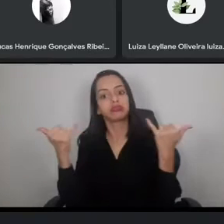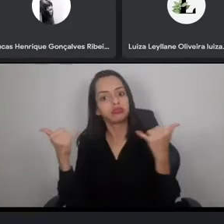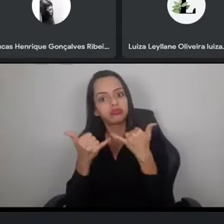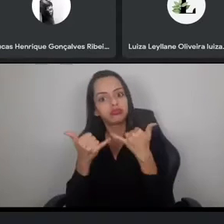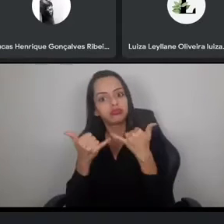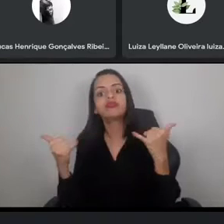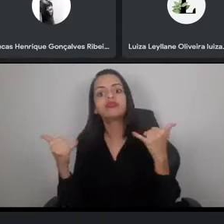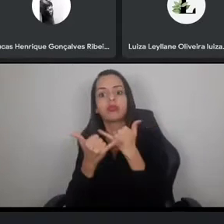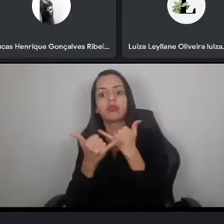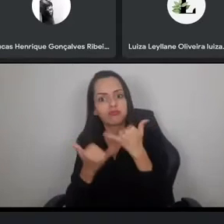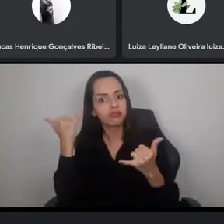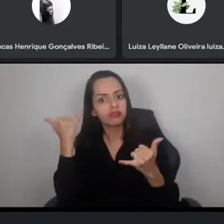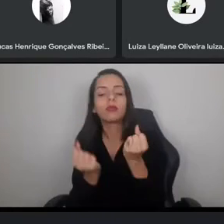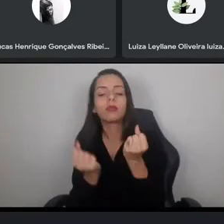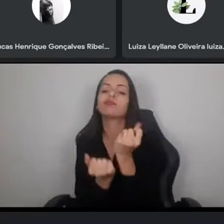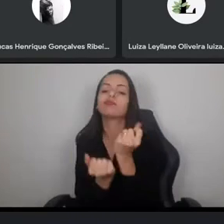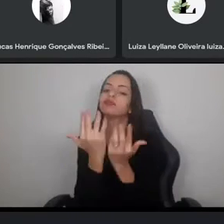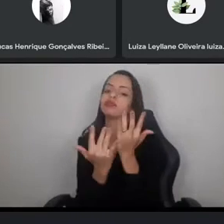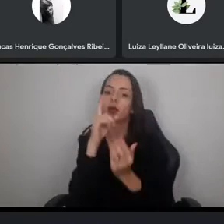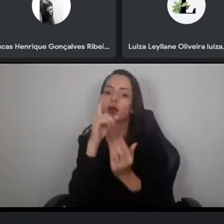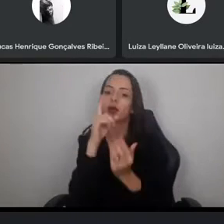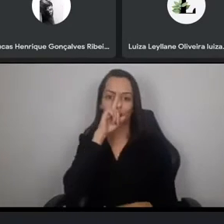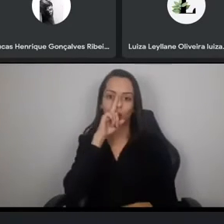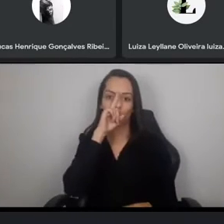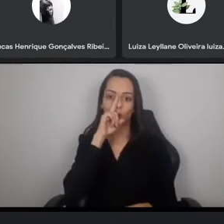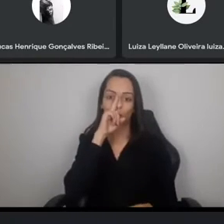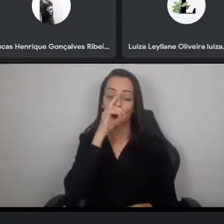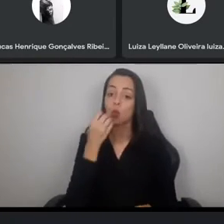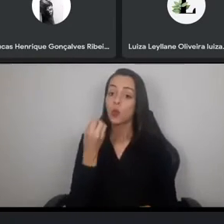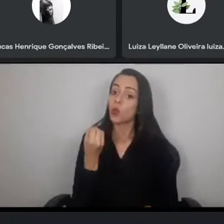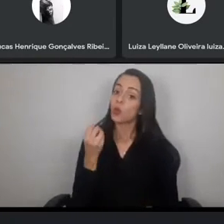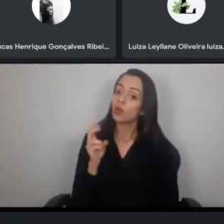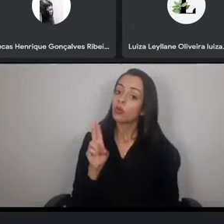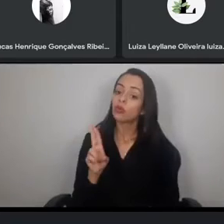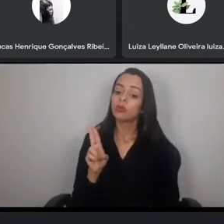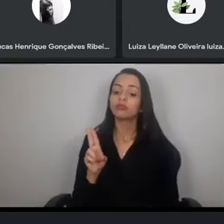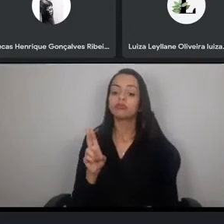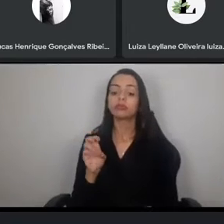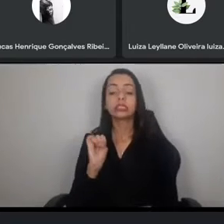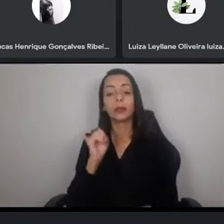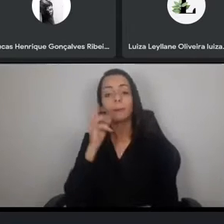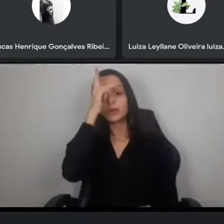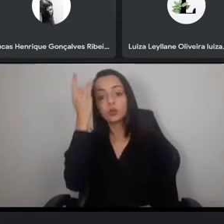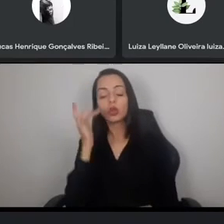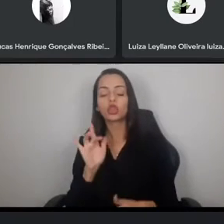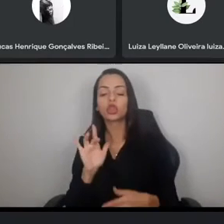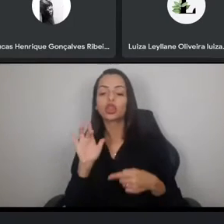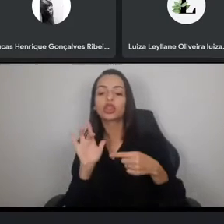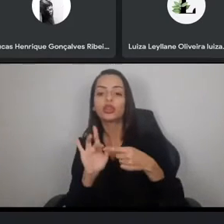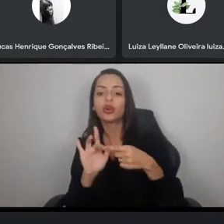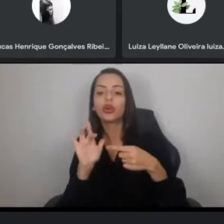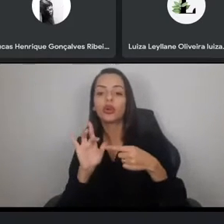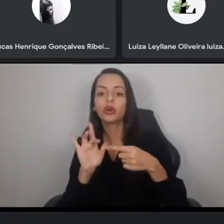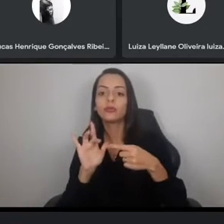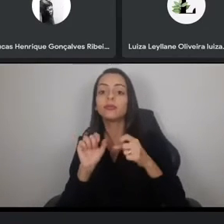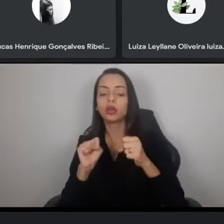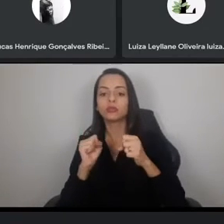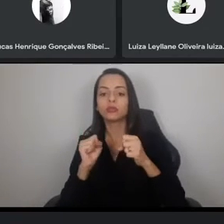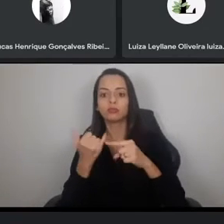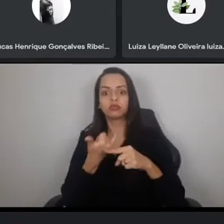um incêndio, ou até mesmo, encostando num fio desse, pode ocasionar um choque